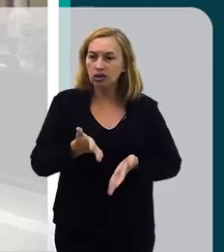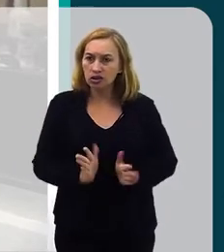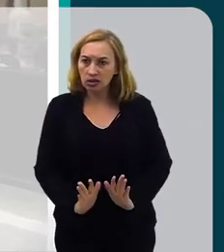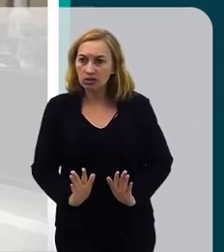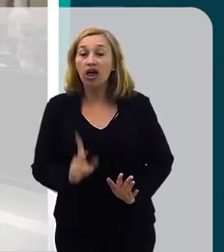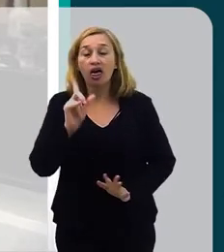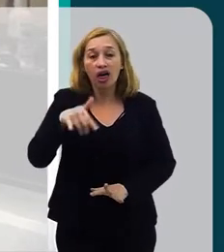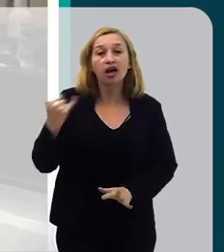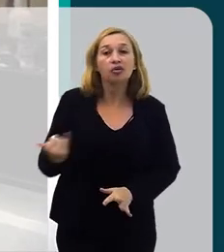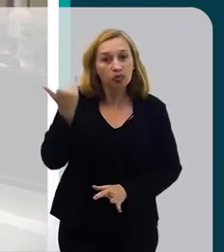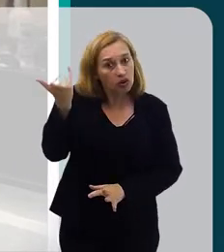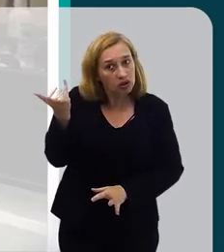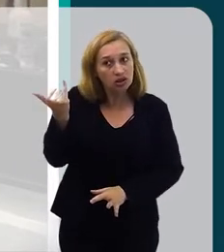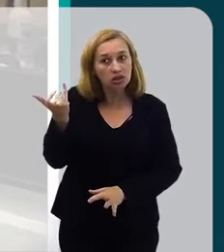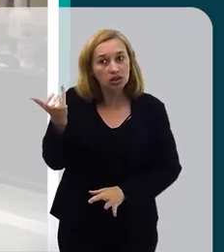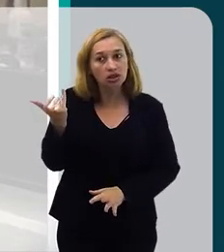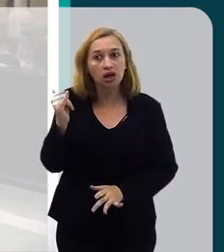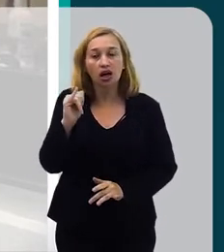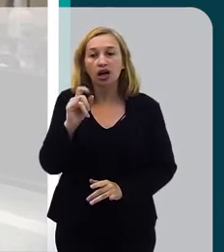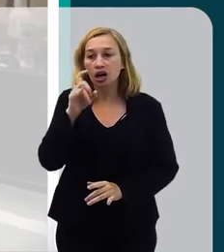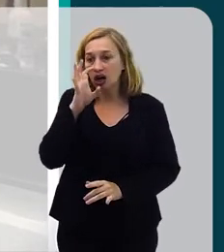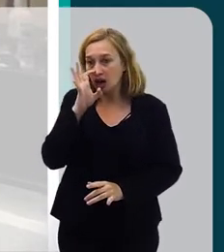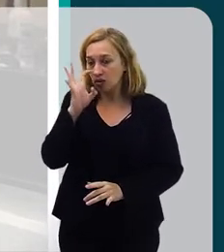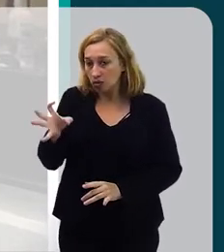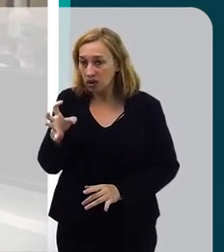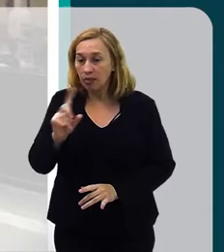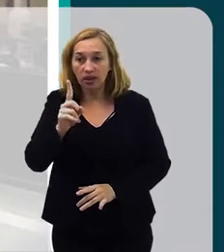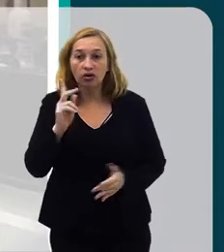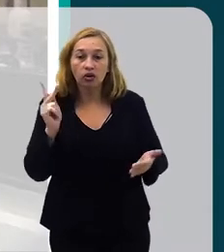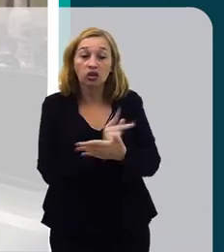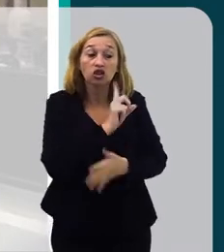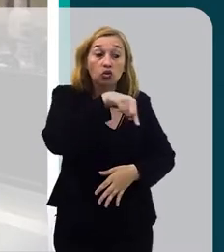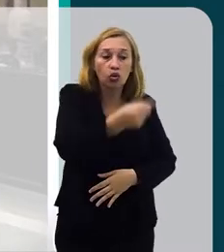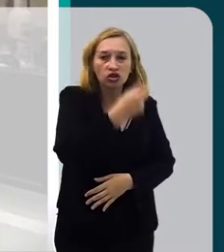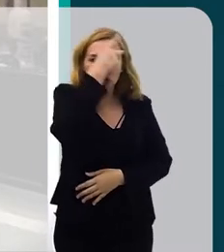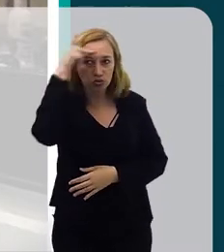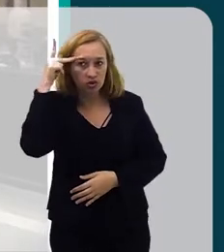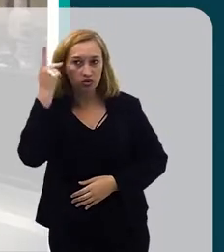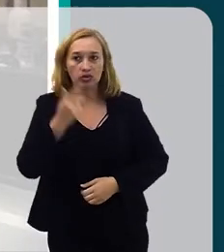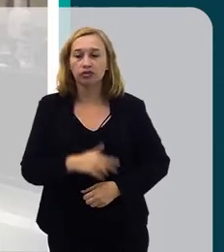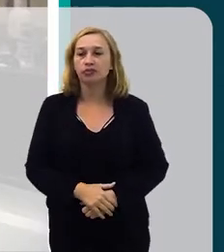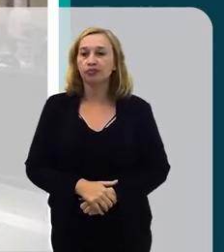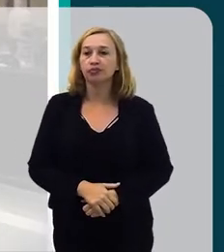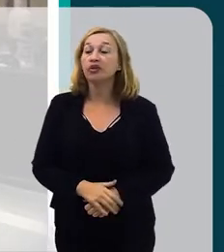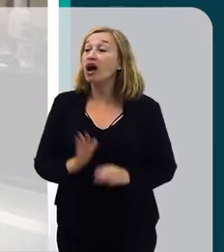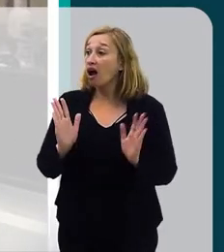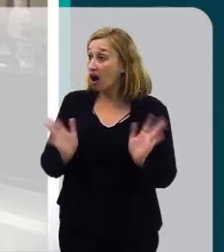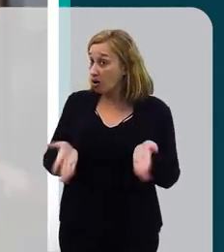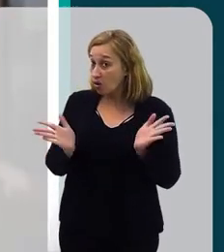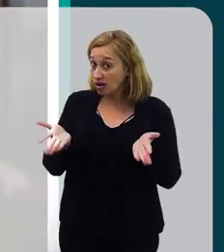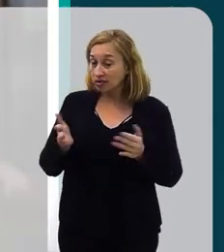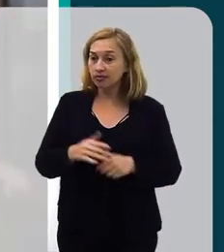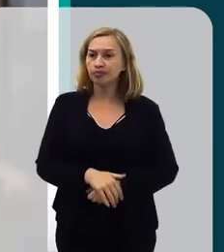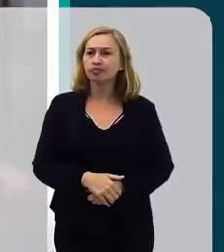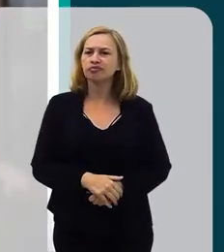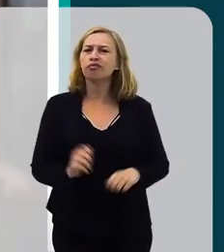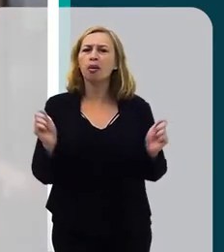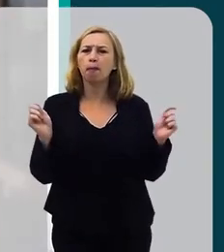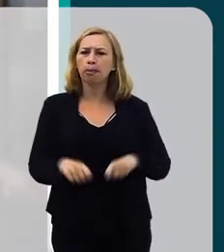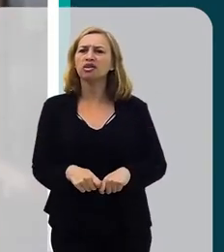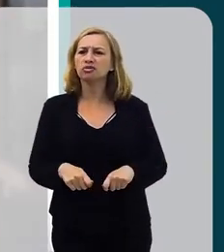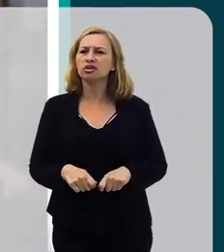retificados, é importante a gente denunciar para que não aconteça com outras pessoas.